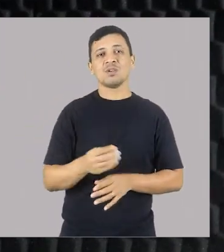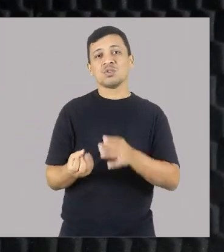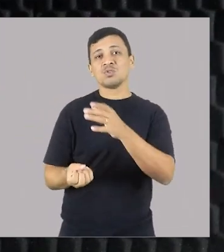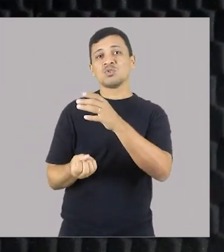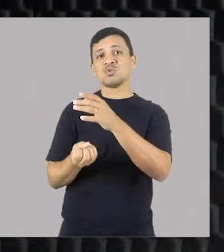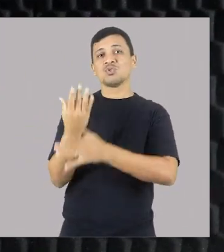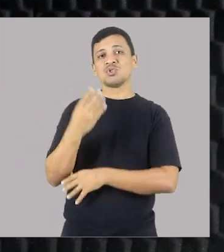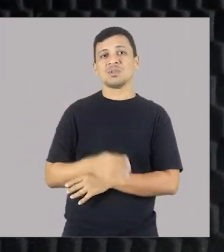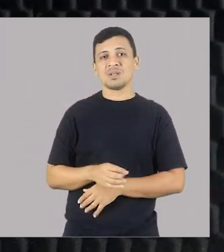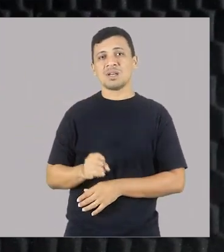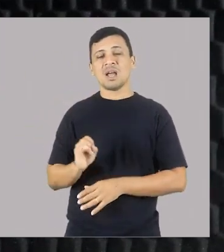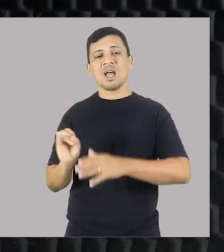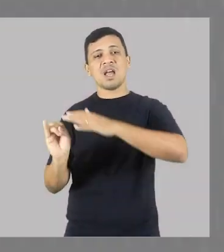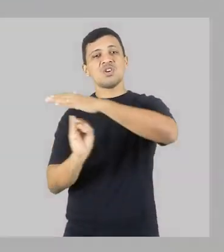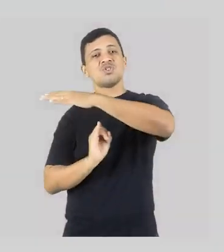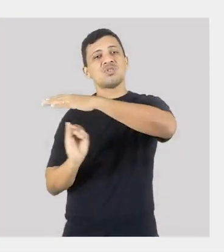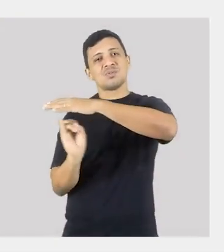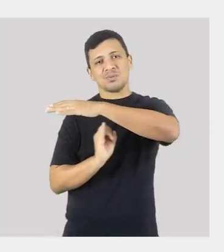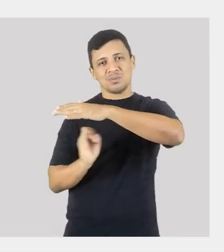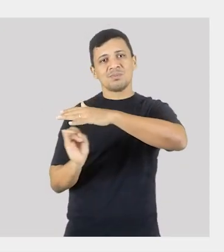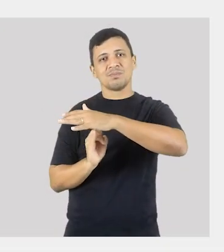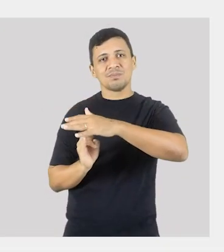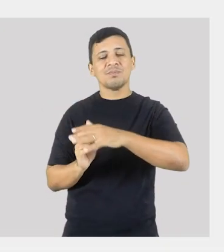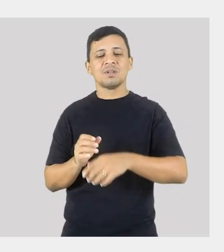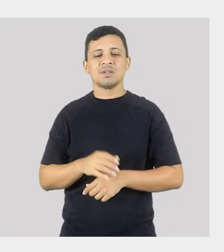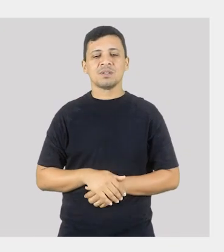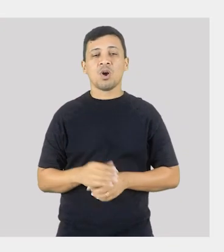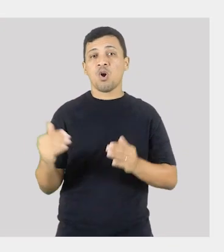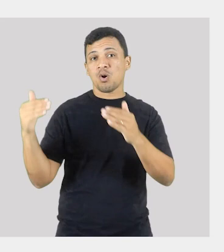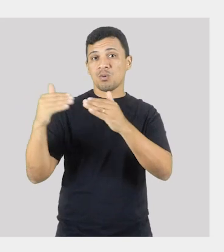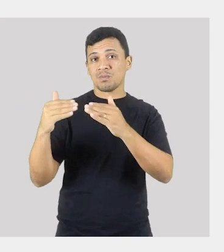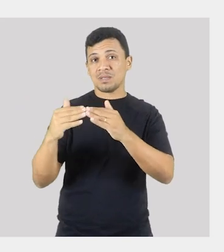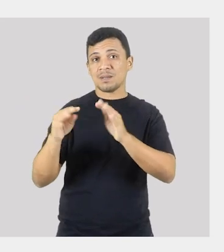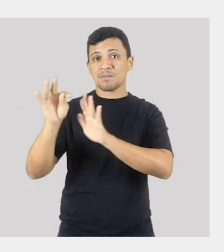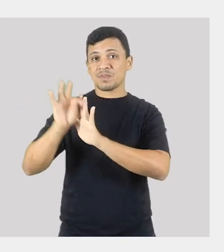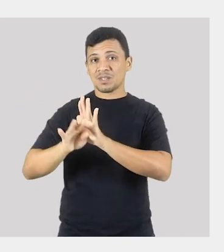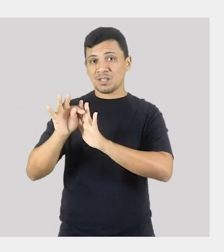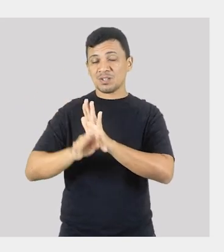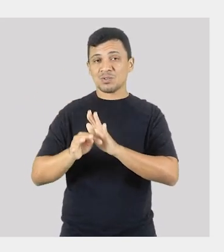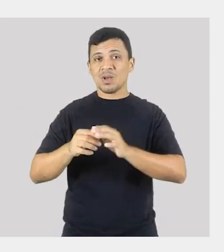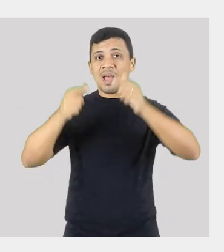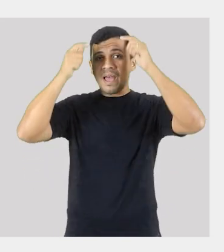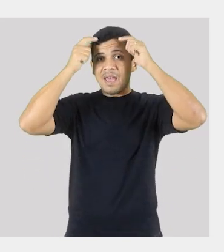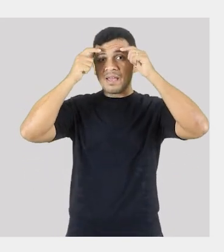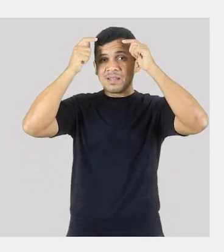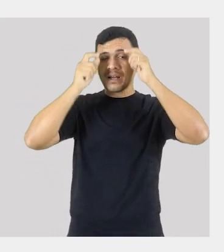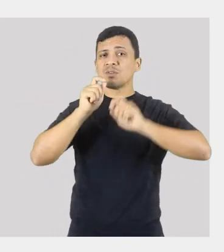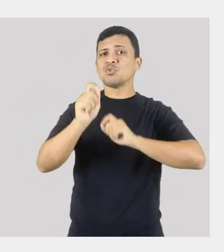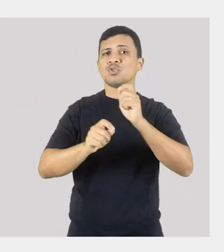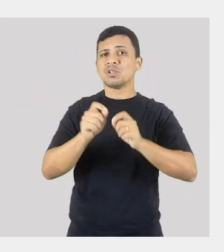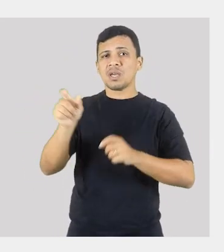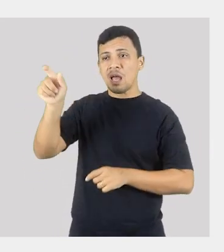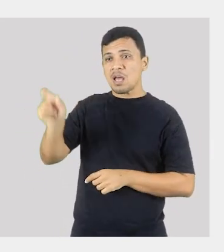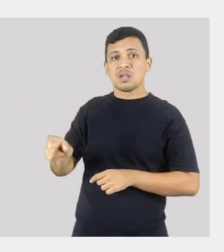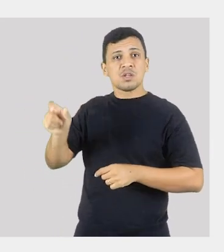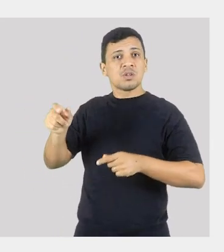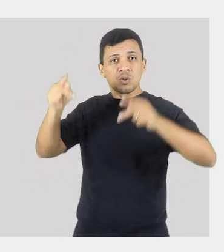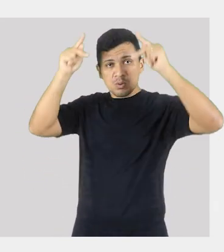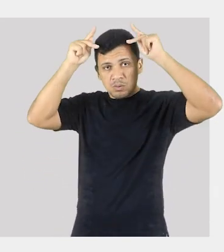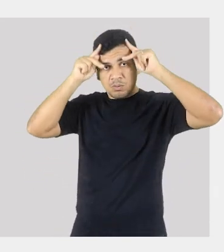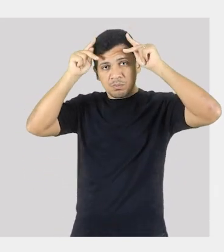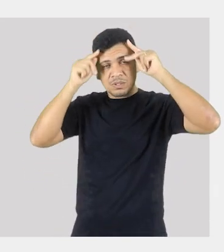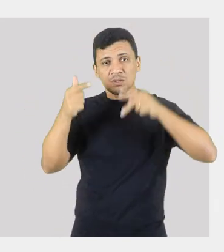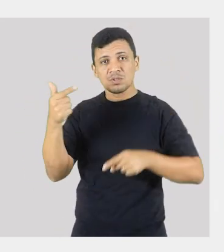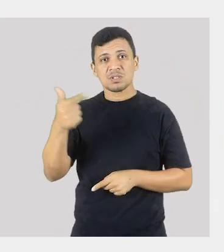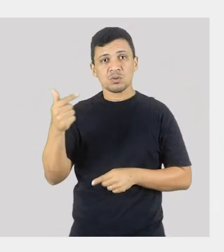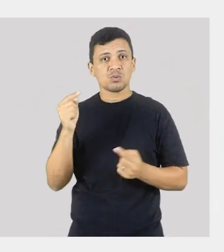que fizeram trabalho nessas províncias. De acordo com o texto, durante o reinado de Dom Pedro II, o referido instituto objetivava o